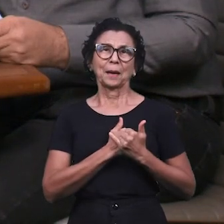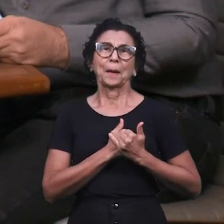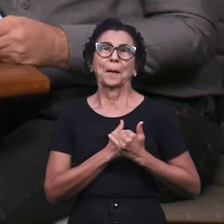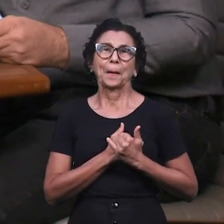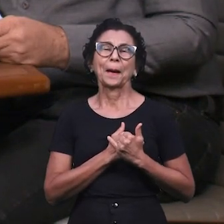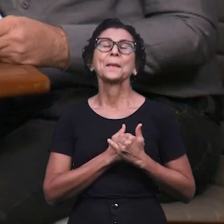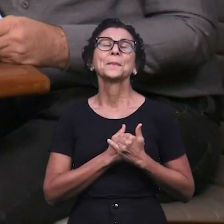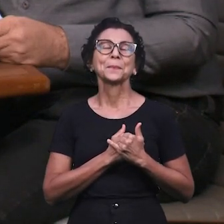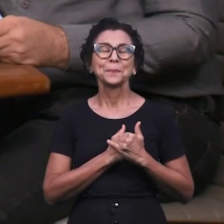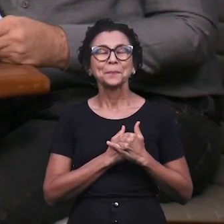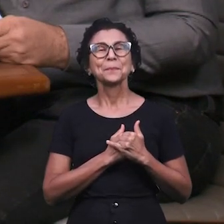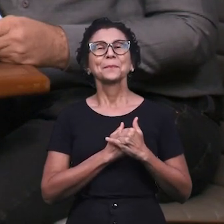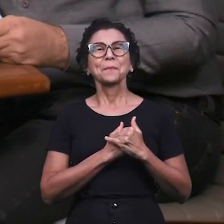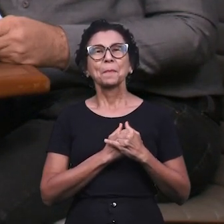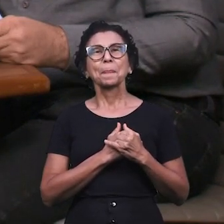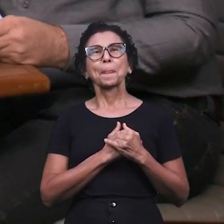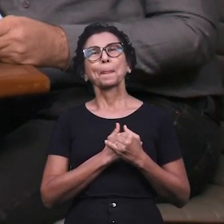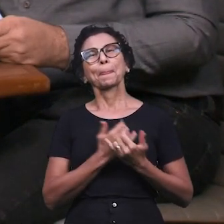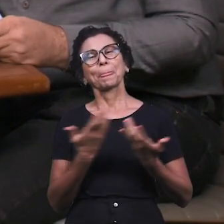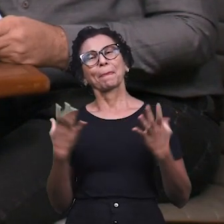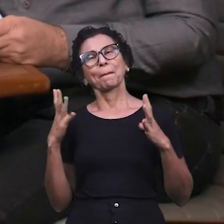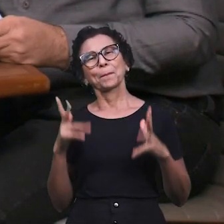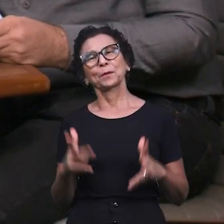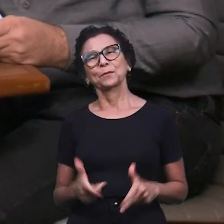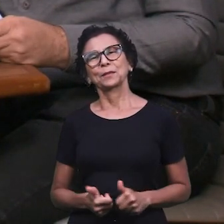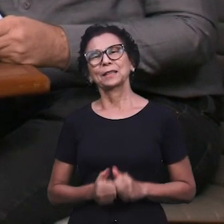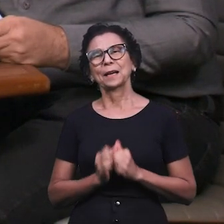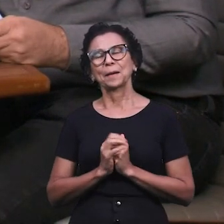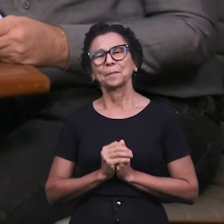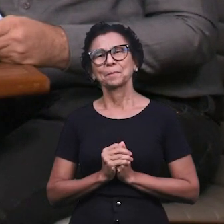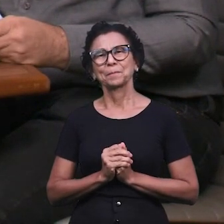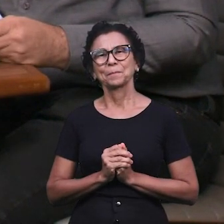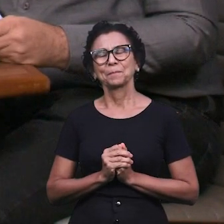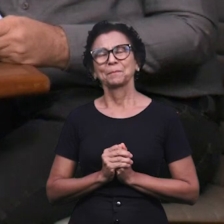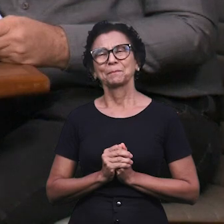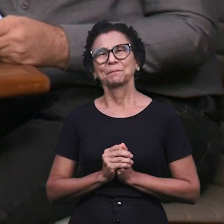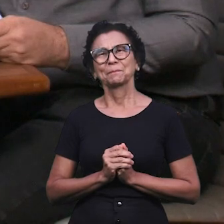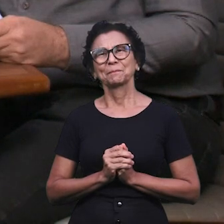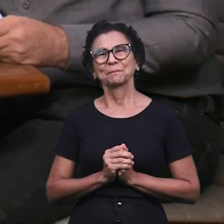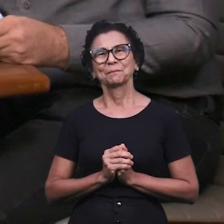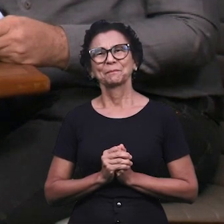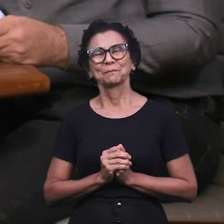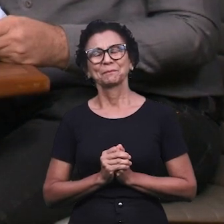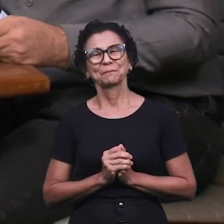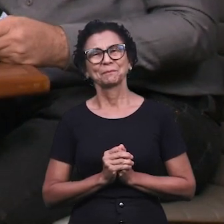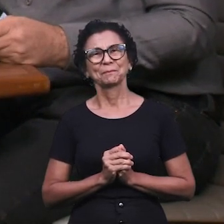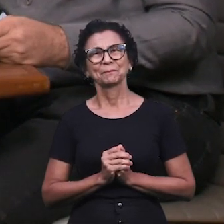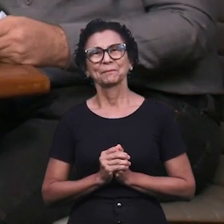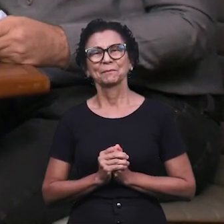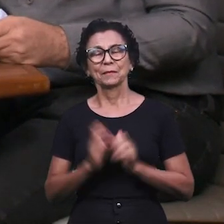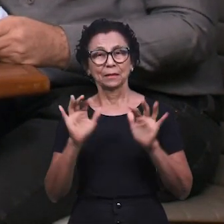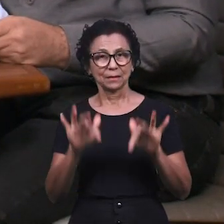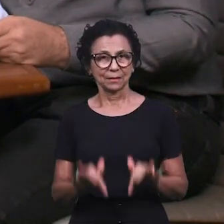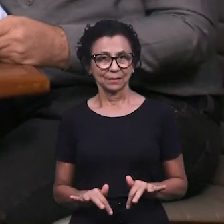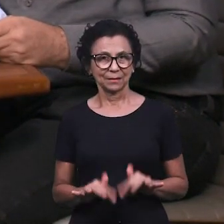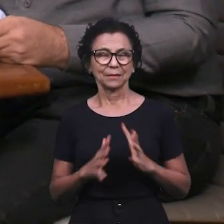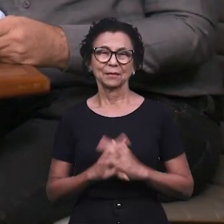nos perdoar os pecados e nos purificar de toda injustiça. Amém, irmãos? Vamos encerrar a nossa